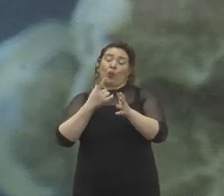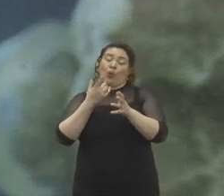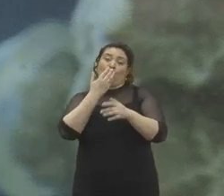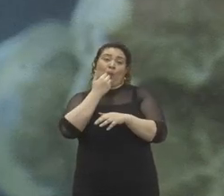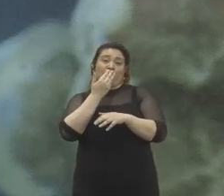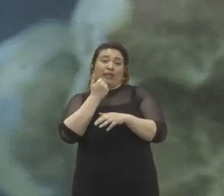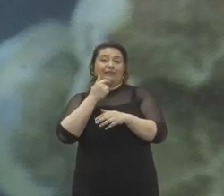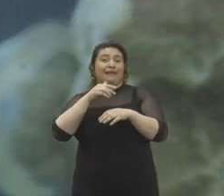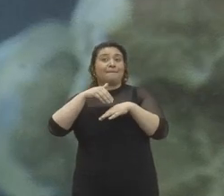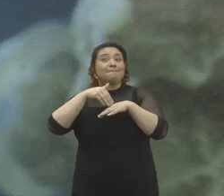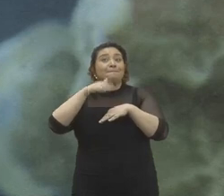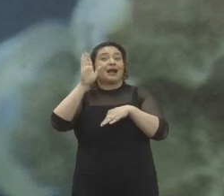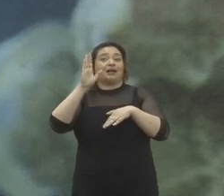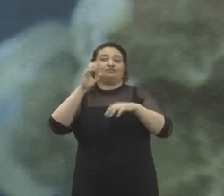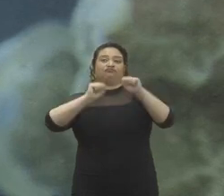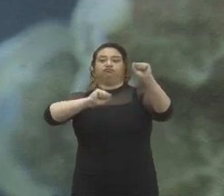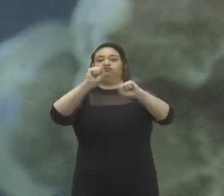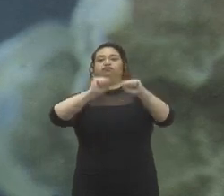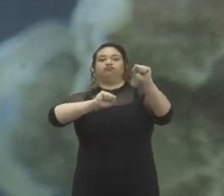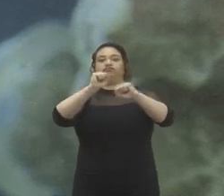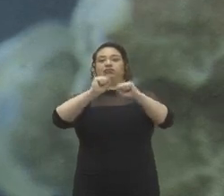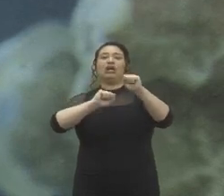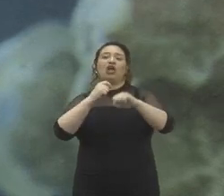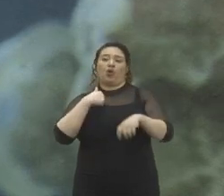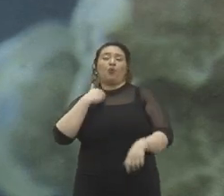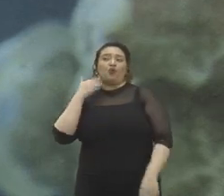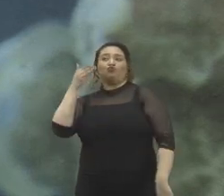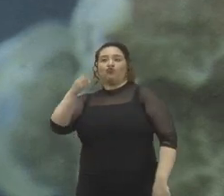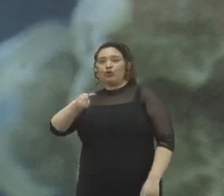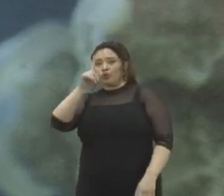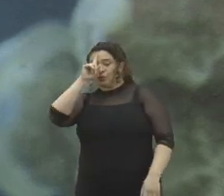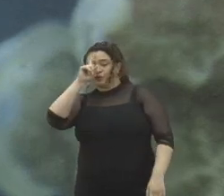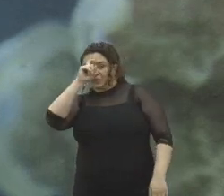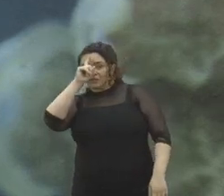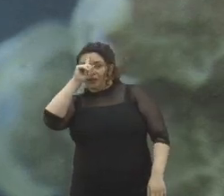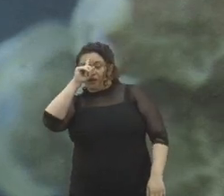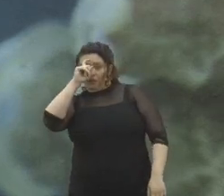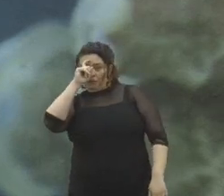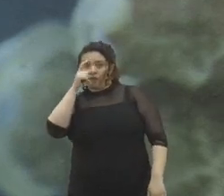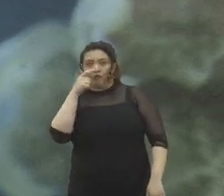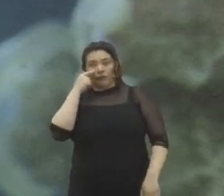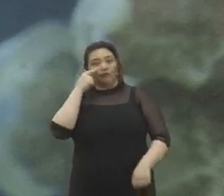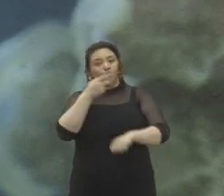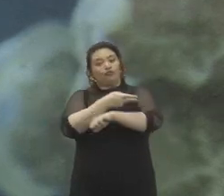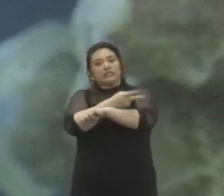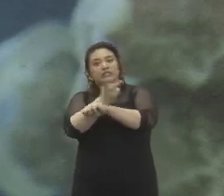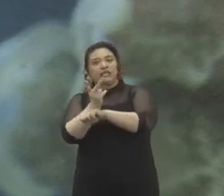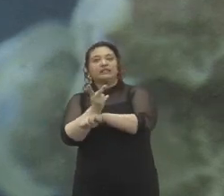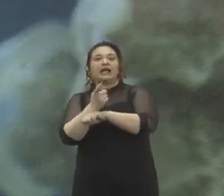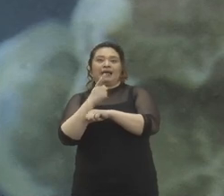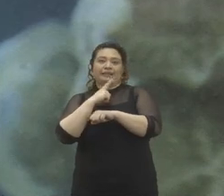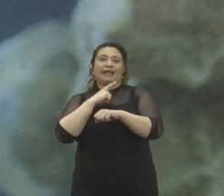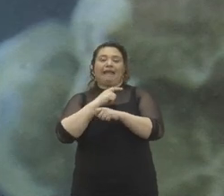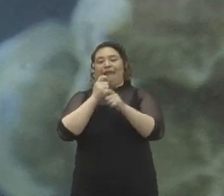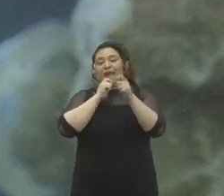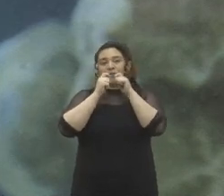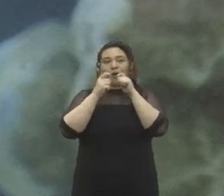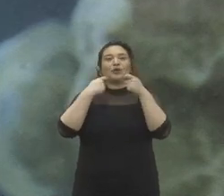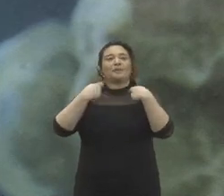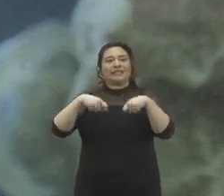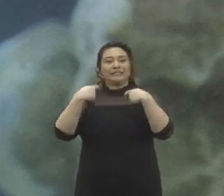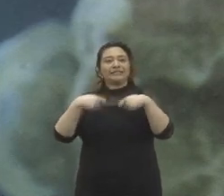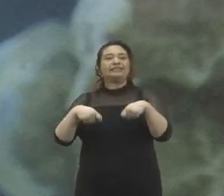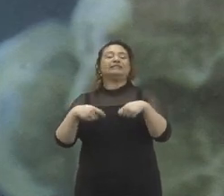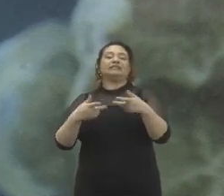e eu fui ao hospital lá a gente né repórter tem que fazer o assim amassar Barro como se diz